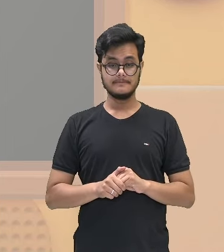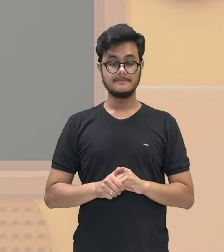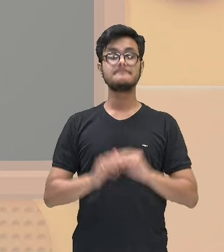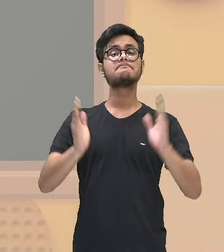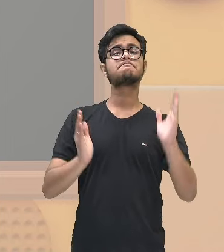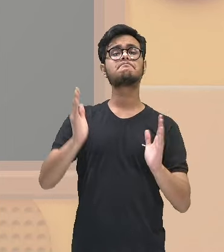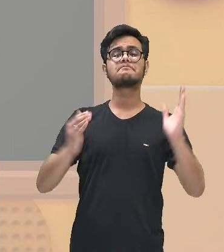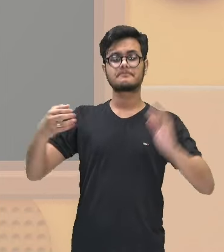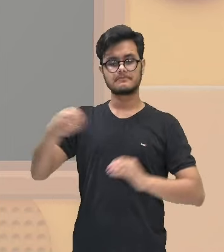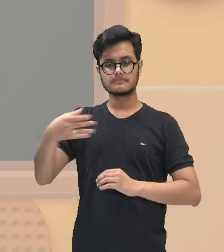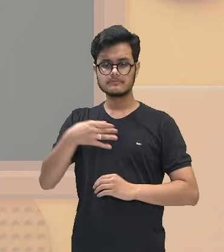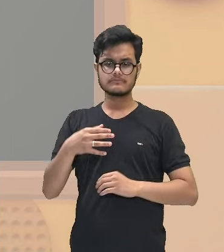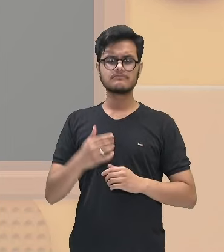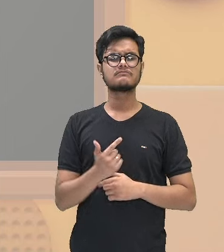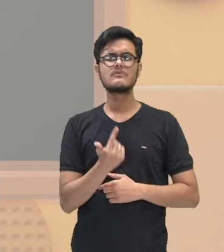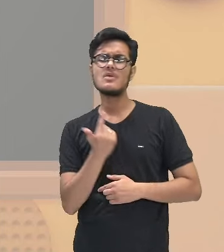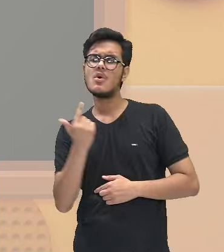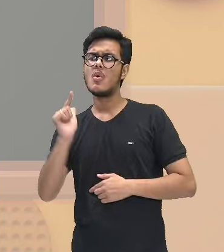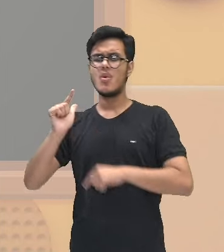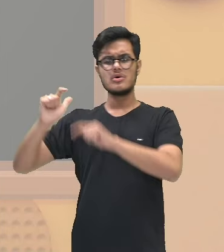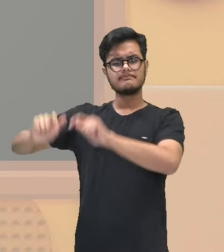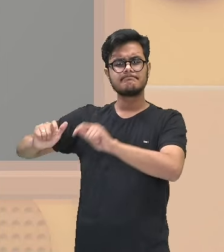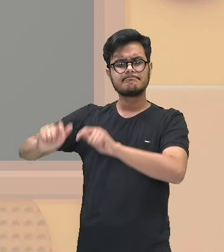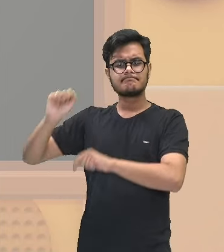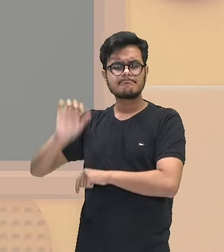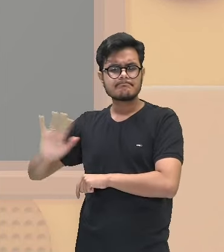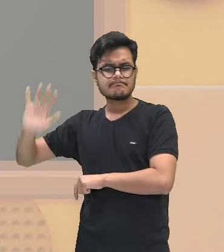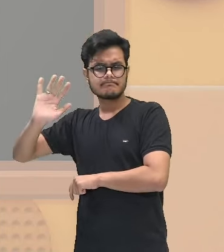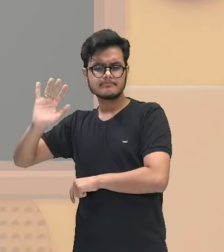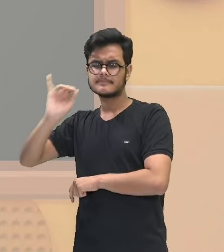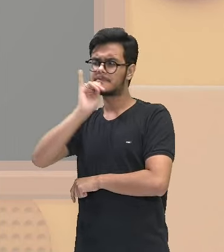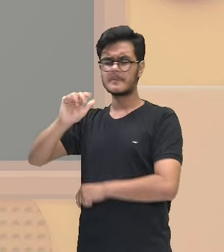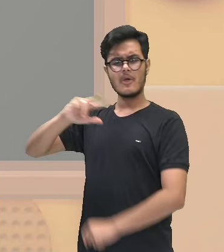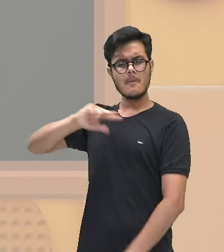Renascimento vai chegar em outras regiões europeias, como